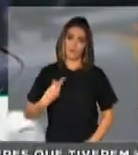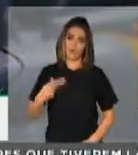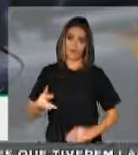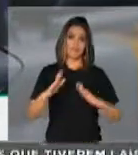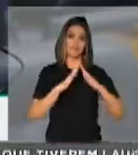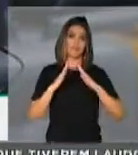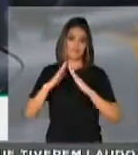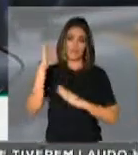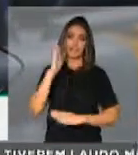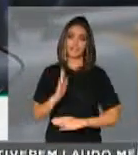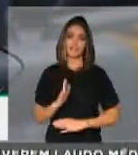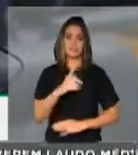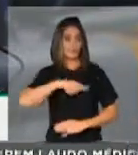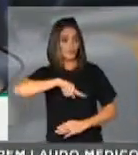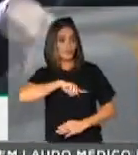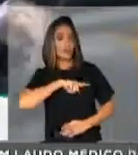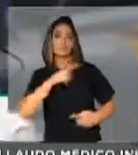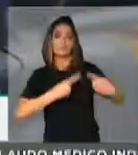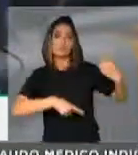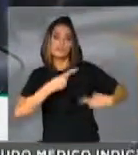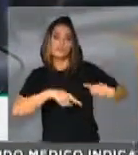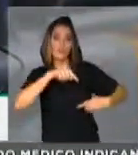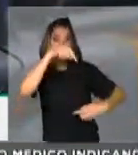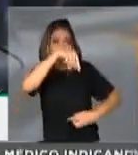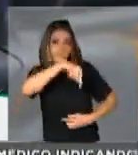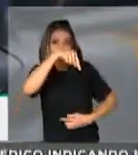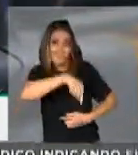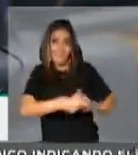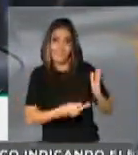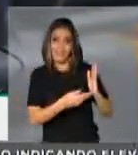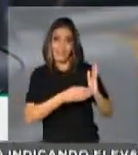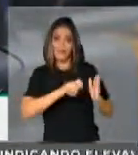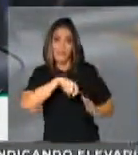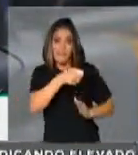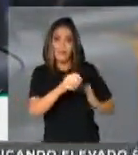dependem de nós, aqui na Câmara dos Deputados, a Casa do Povo. Muito obrigado, senhor presidente. Obrigado.